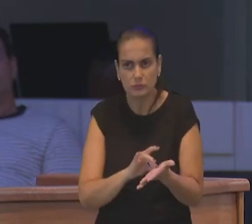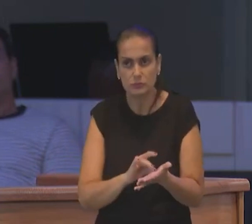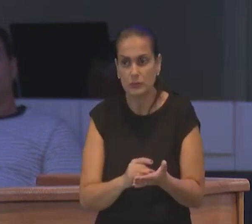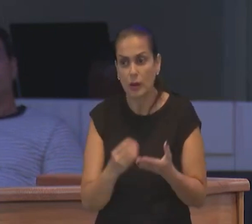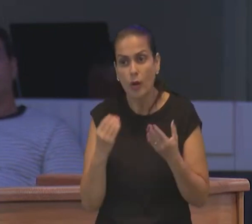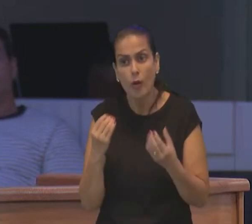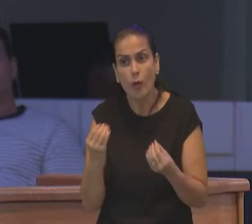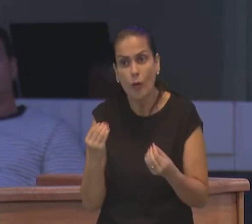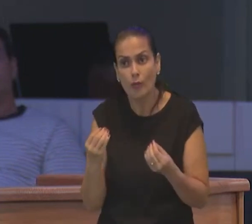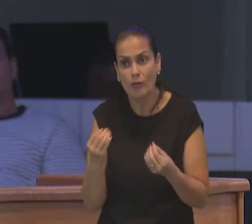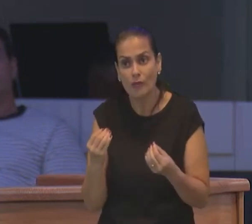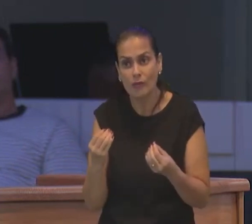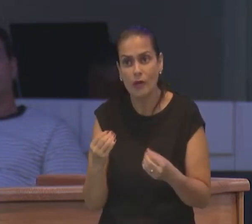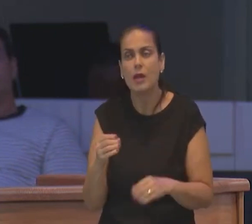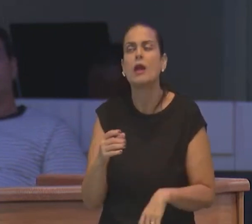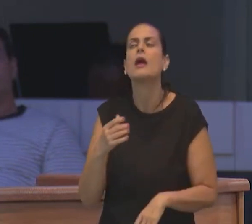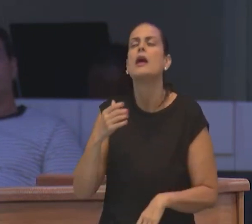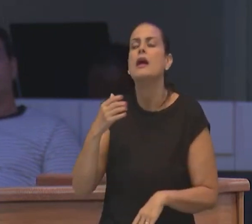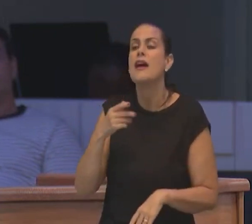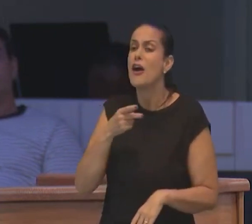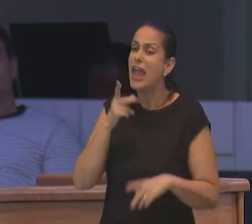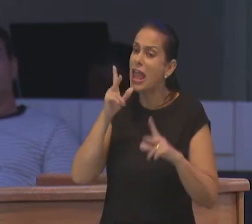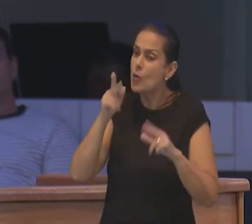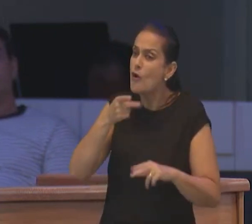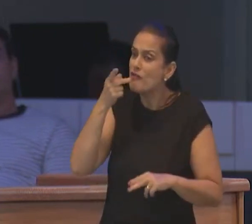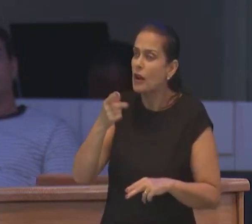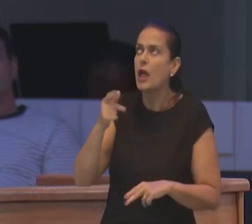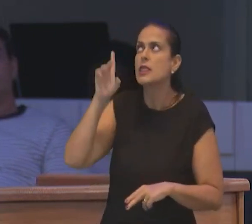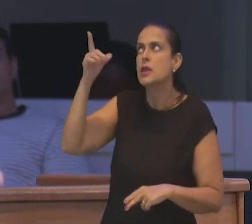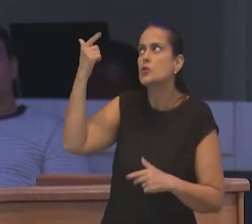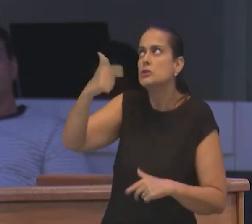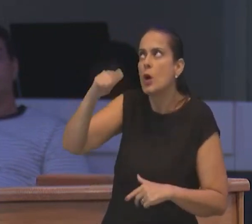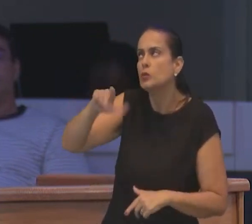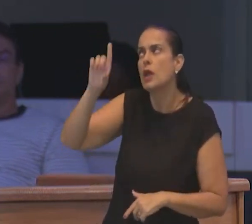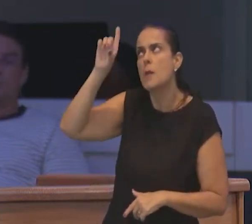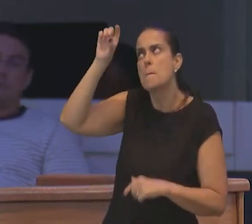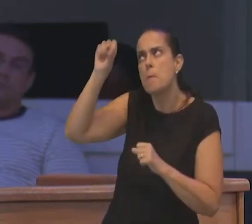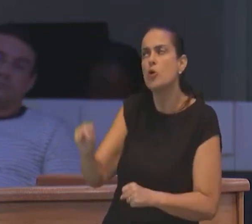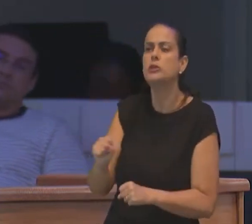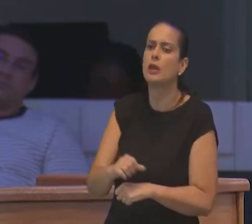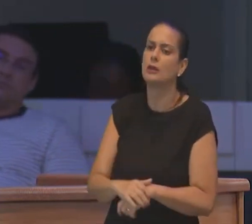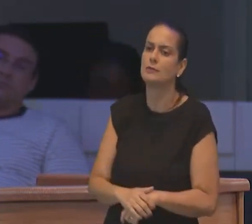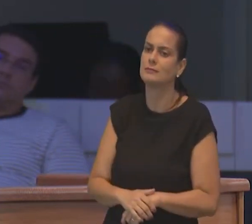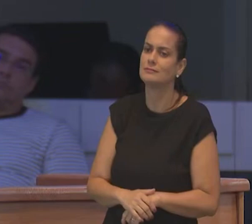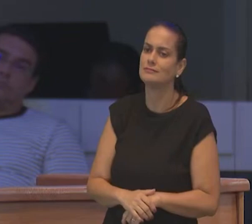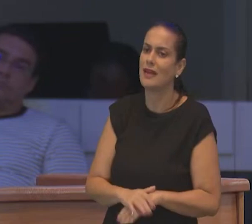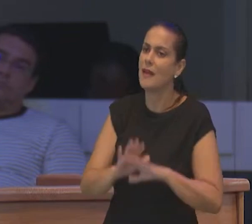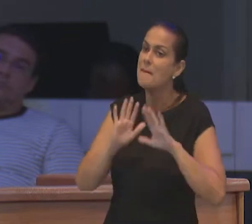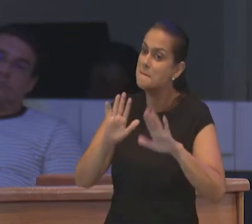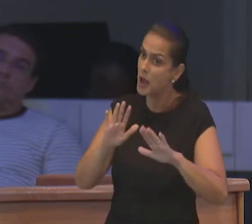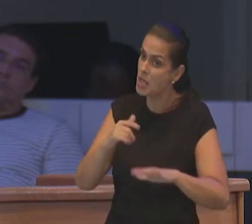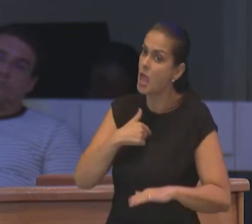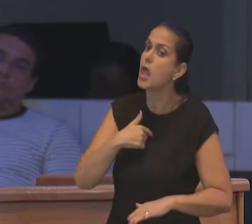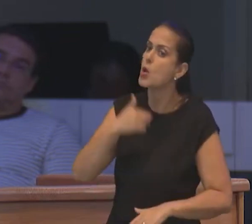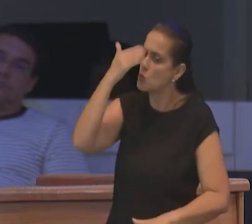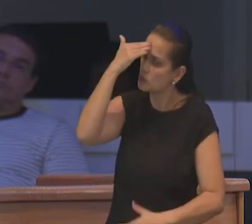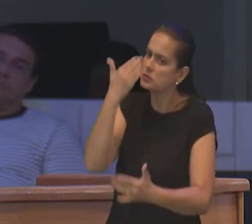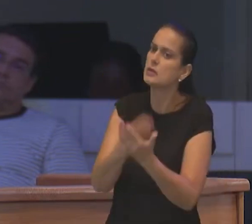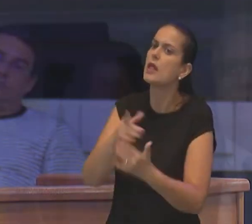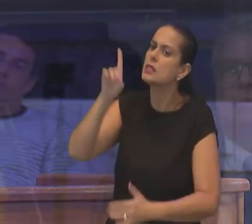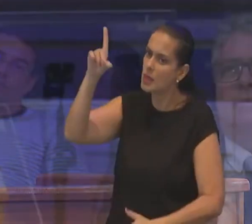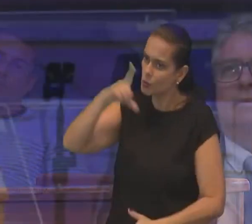E eu sei que Deus tem poder para mudar. Deus tem poder para mudar, meus irmãos, qualquer pessoa.